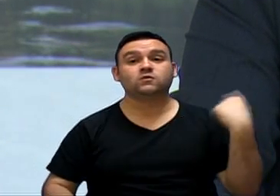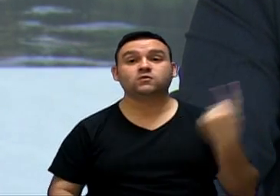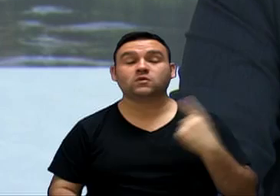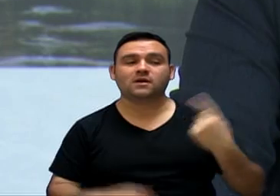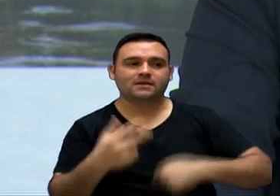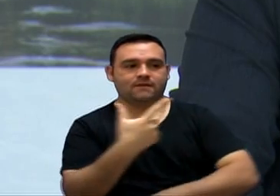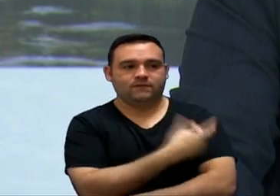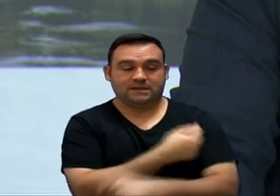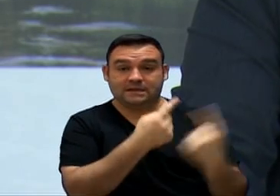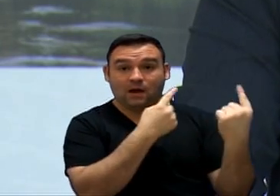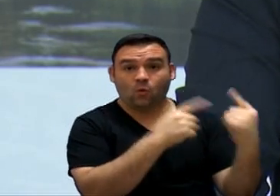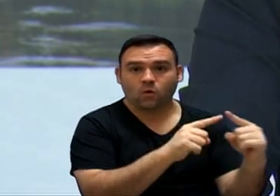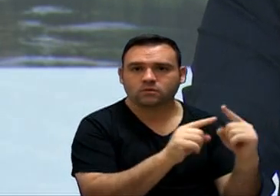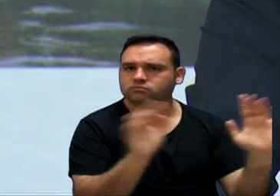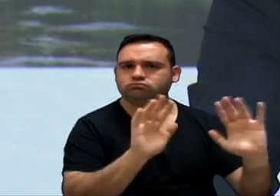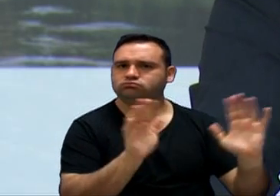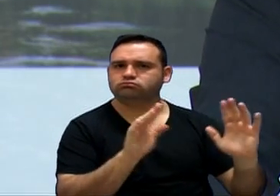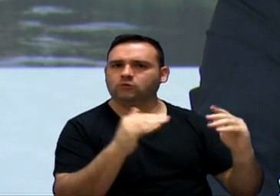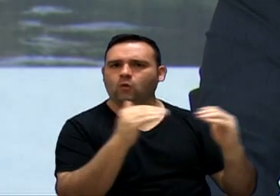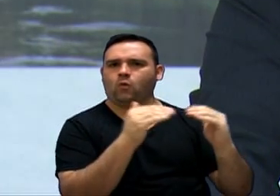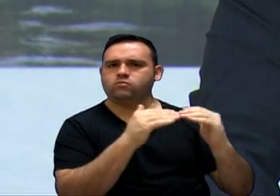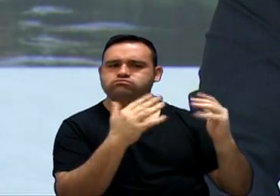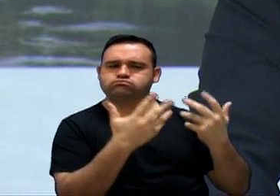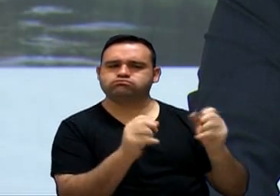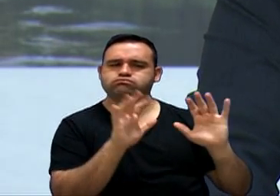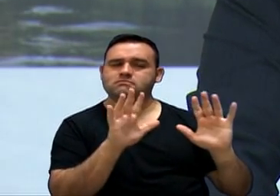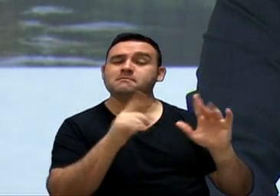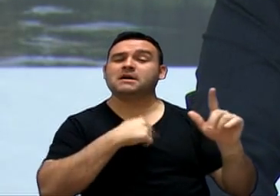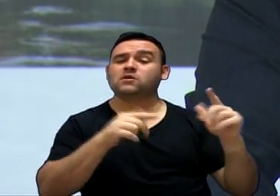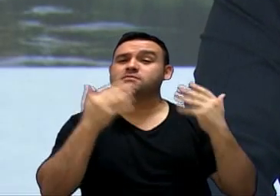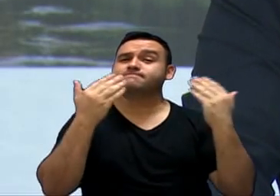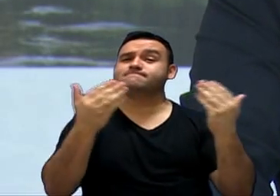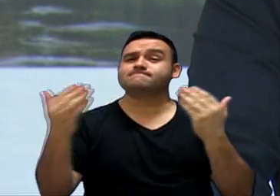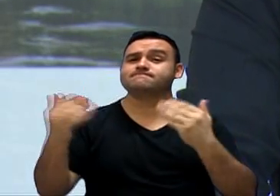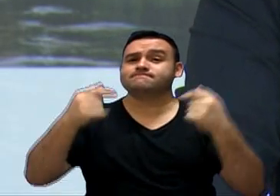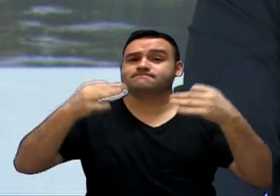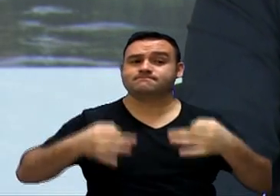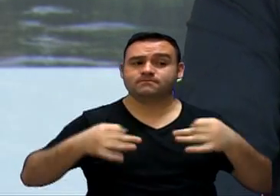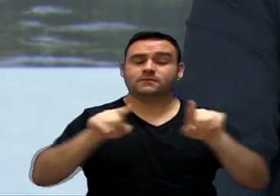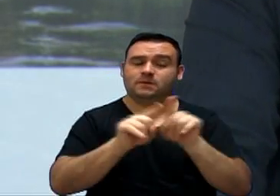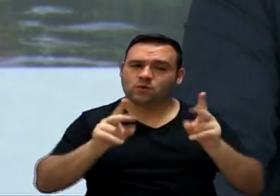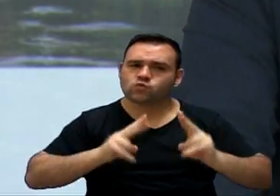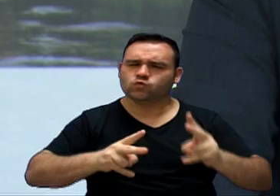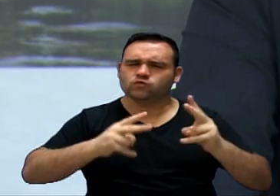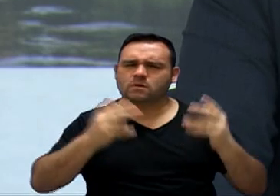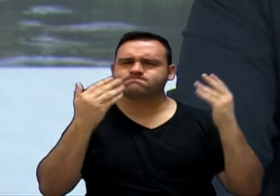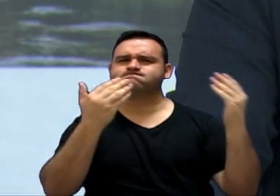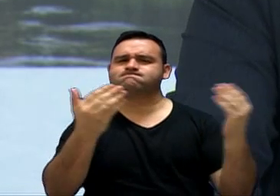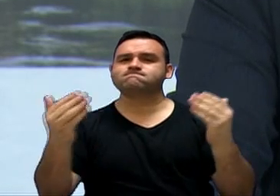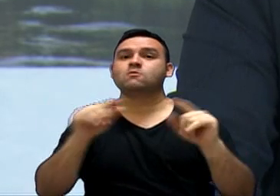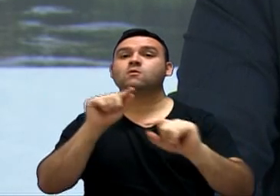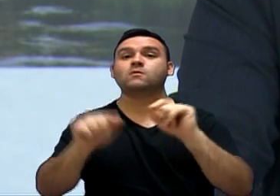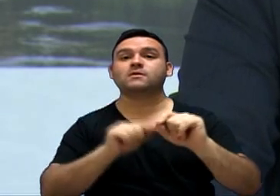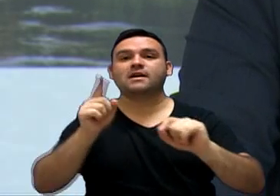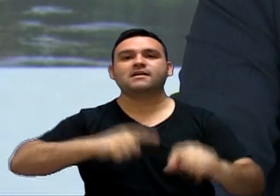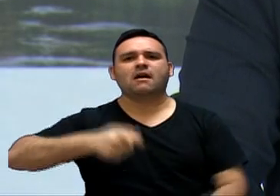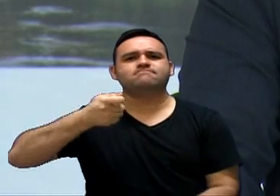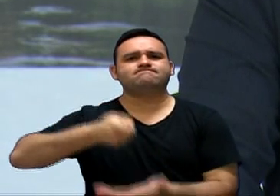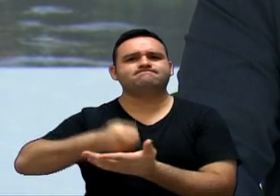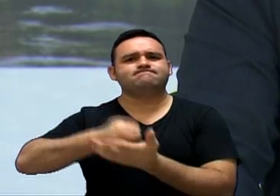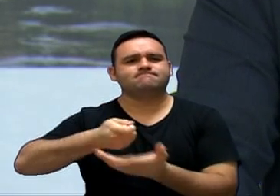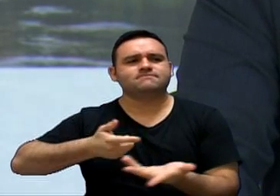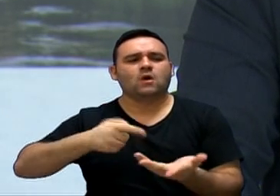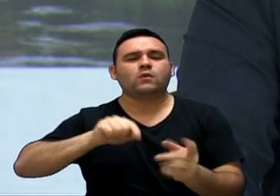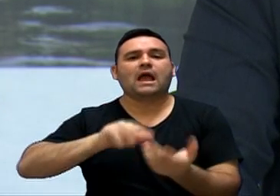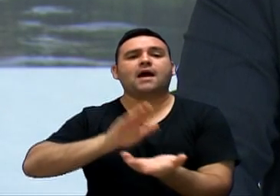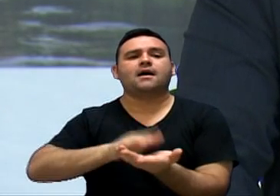somos contrários à vacina. O que questionamos firmemente e seguiremos questionando é o autoritarismo de se